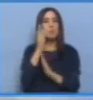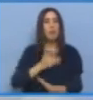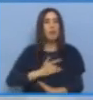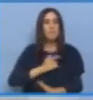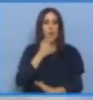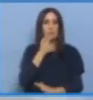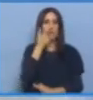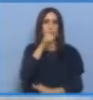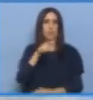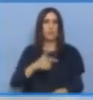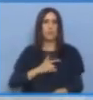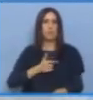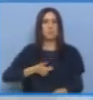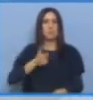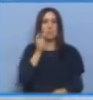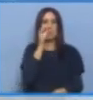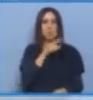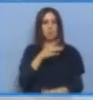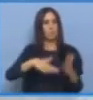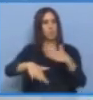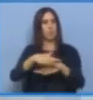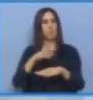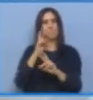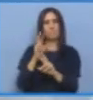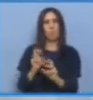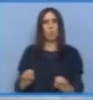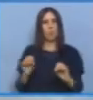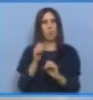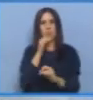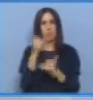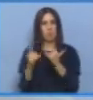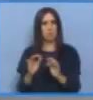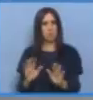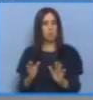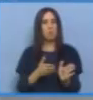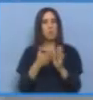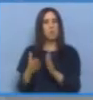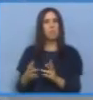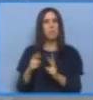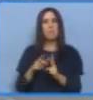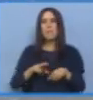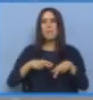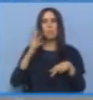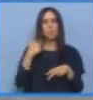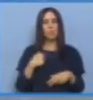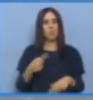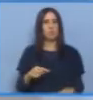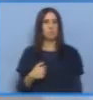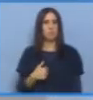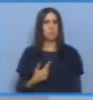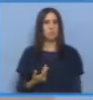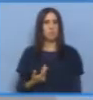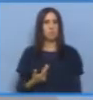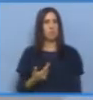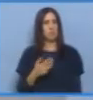as pessoas, principalmente aquelas que os outros povos não as reconhecem e que maltratam. Por outro lado, para lhes dar a maior riqueza que eu tenho. E